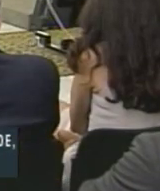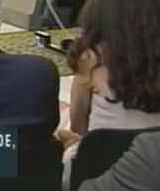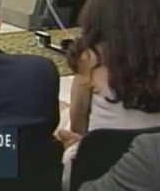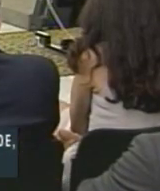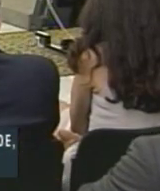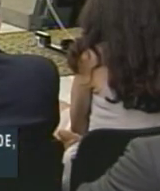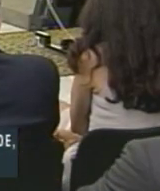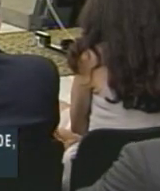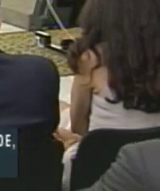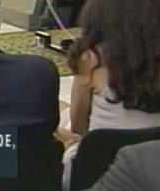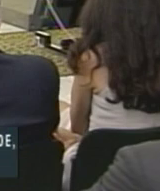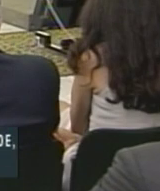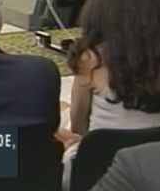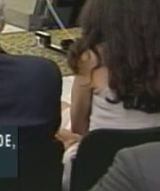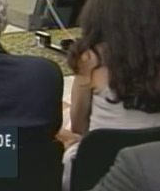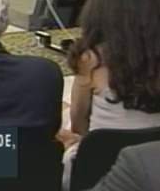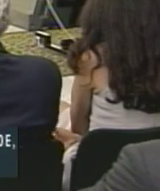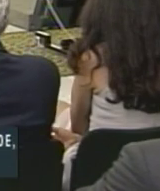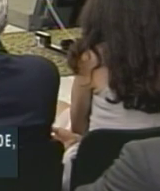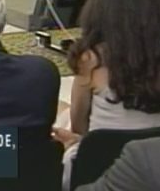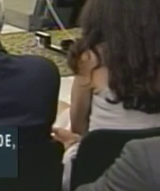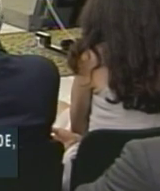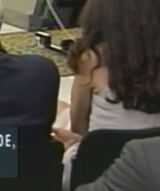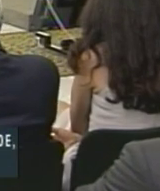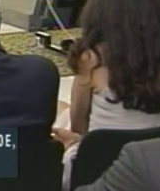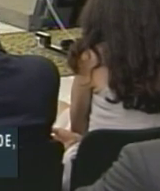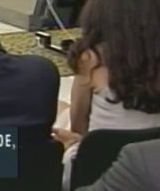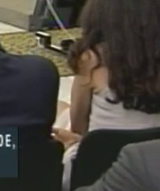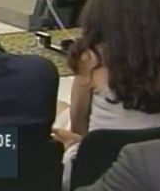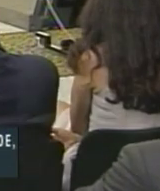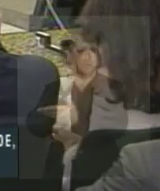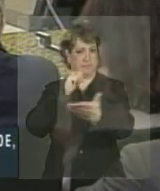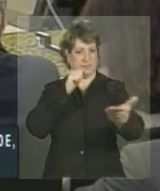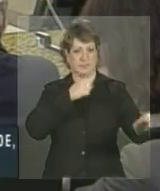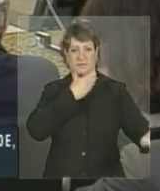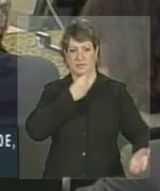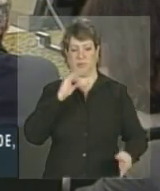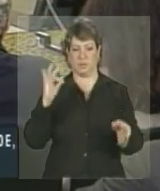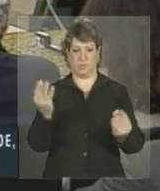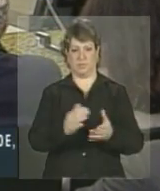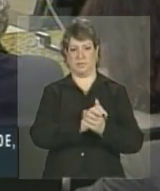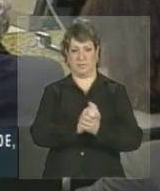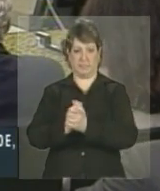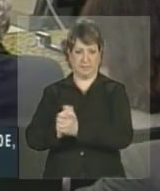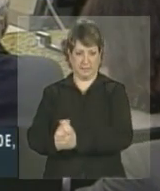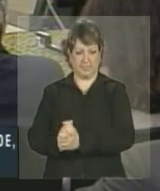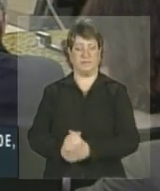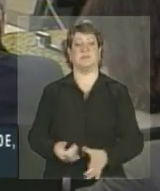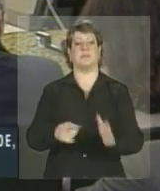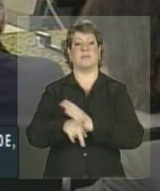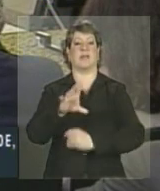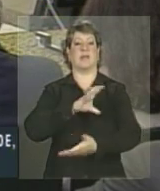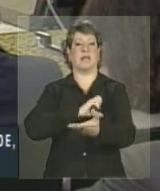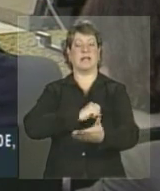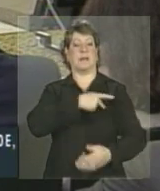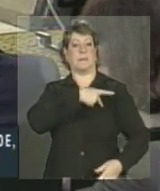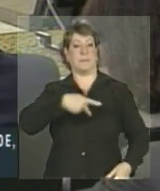Meu bom dia. Queria cumprimentar os senhores e senhoras, cumprimentar a querida presidenta